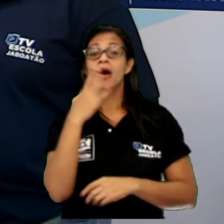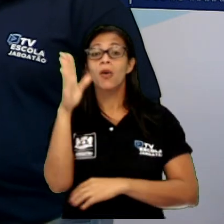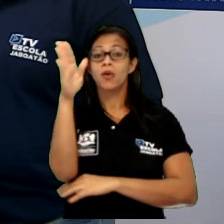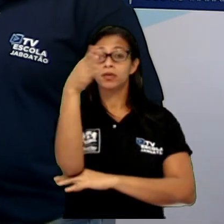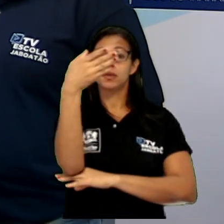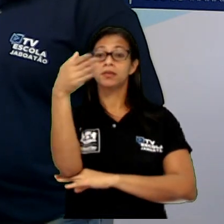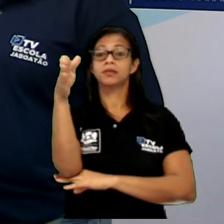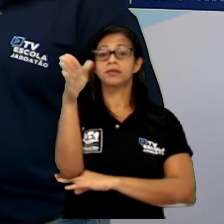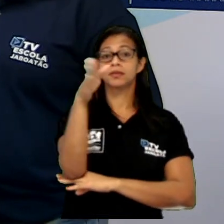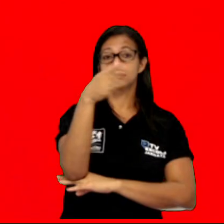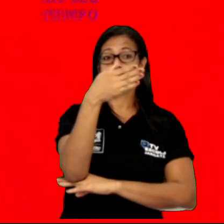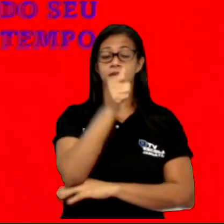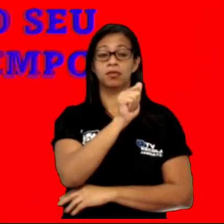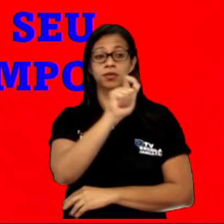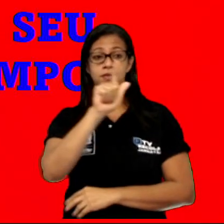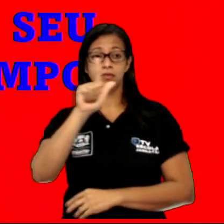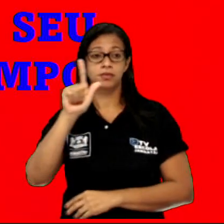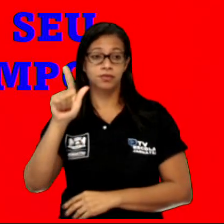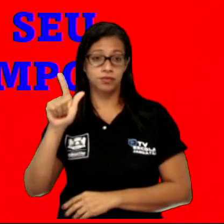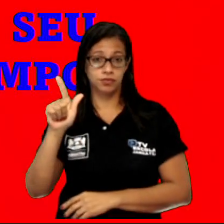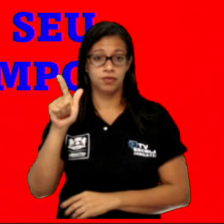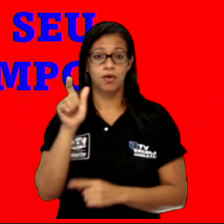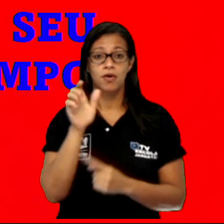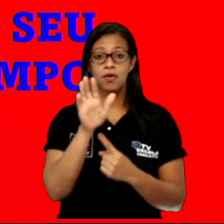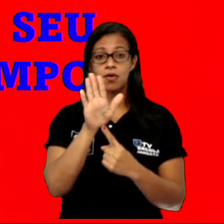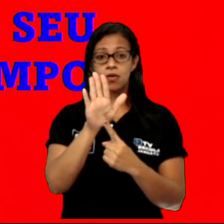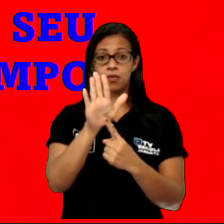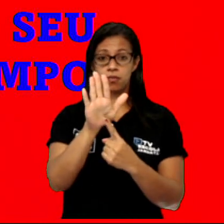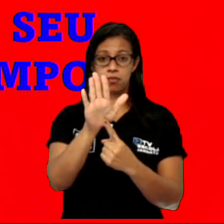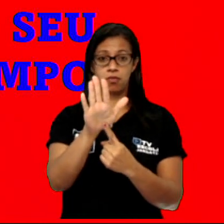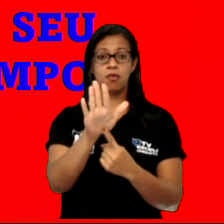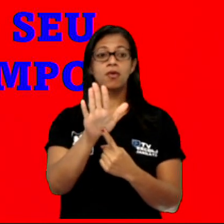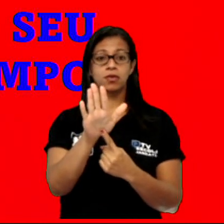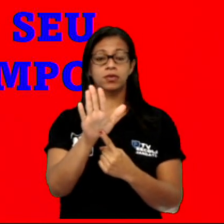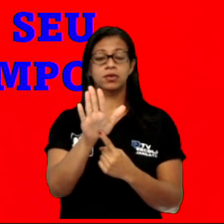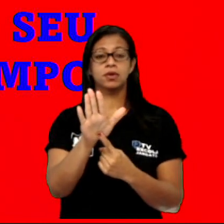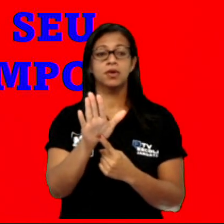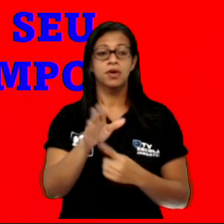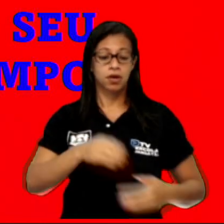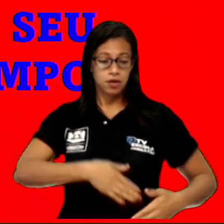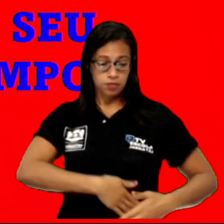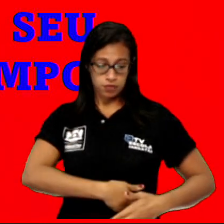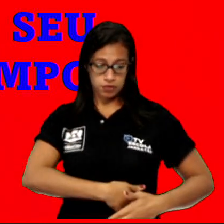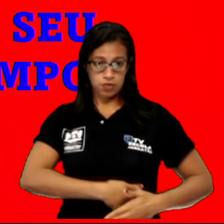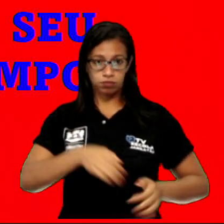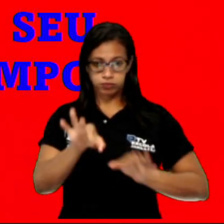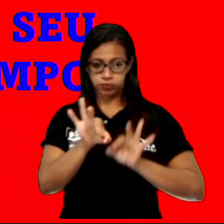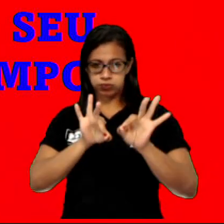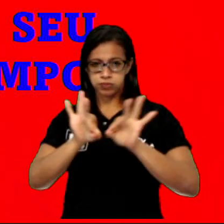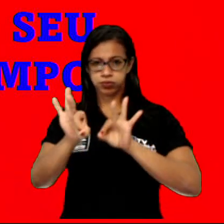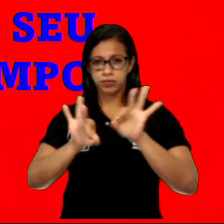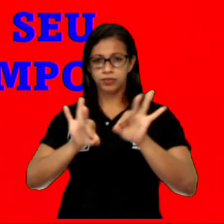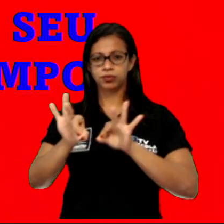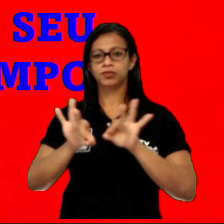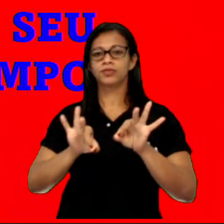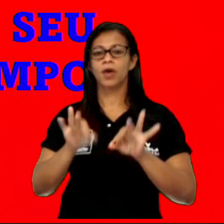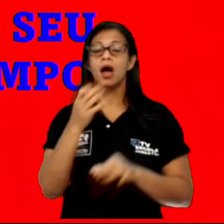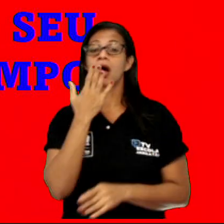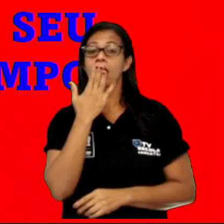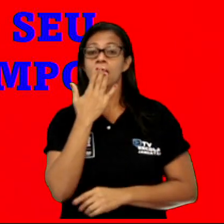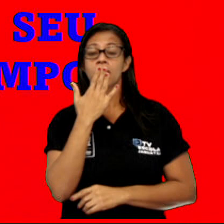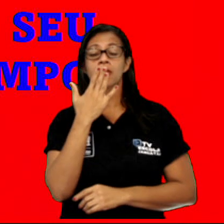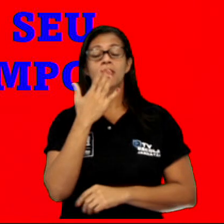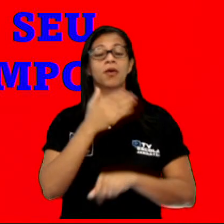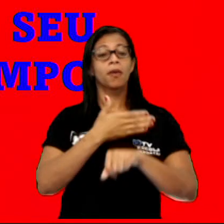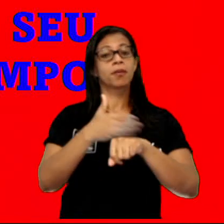azul, mostrando para a gente que Napoleão foi um grande estrategista, a cor branca da bandeira, um